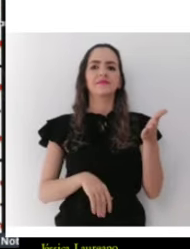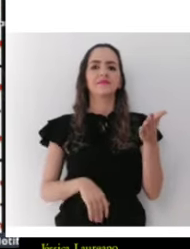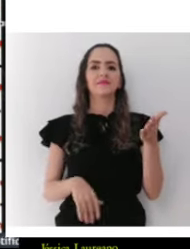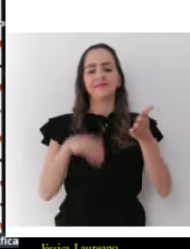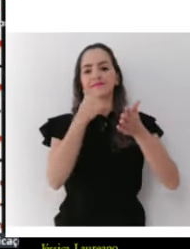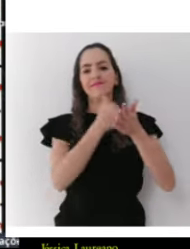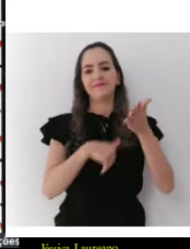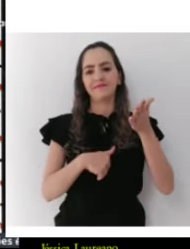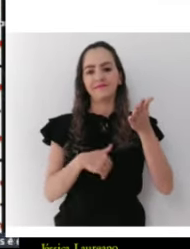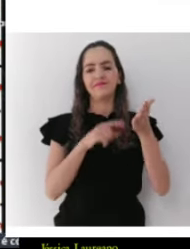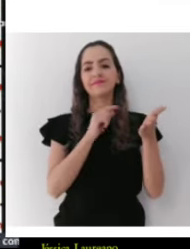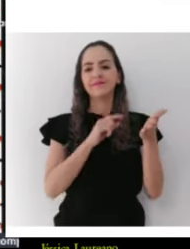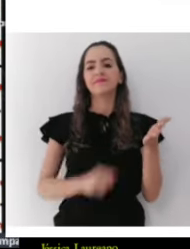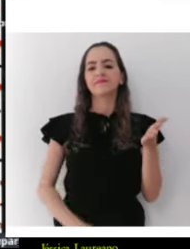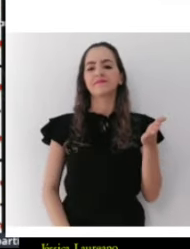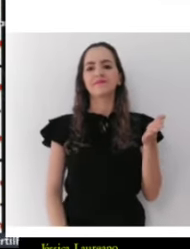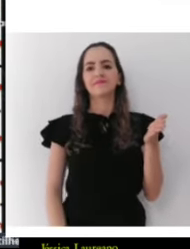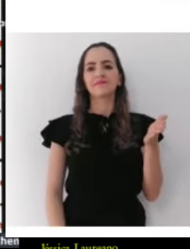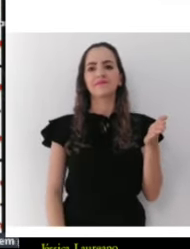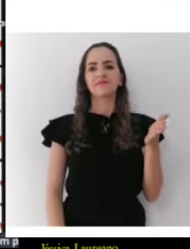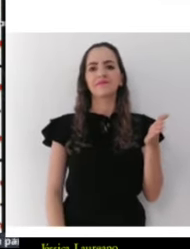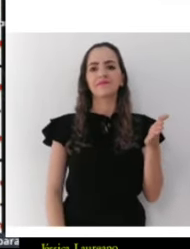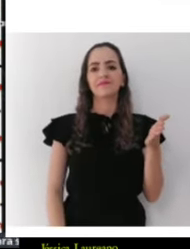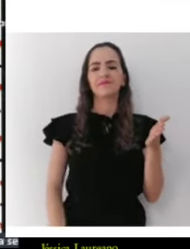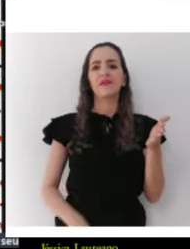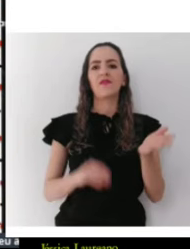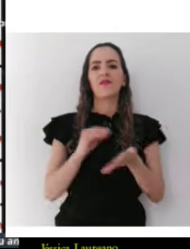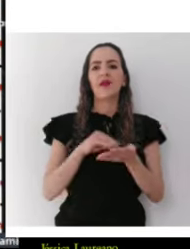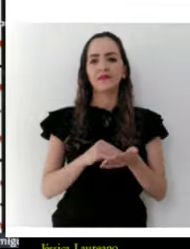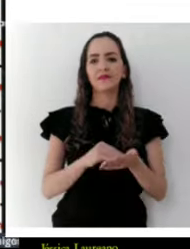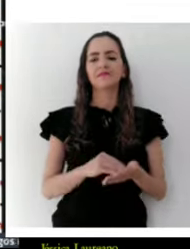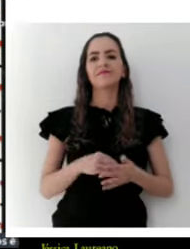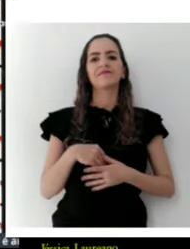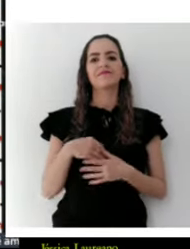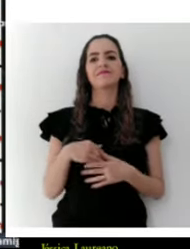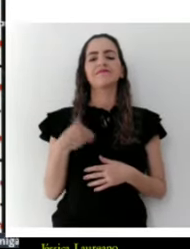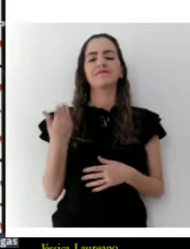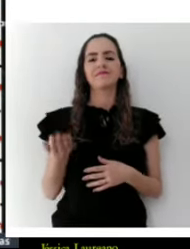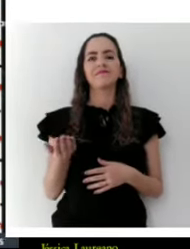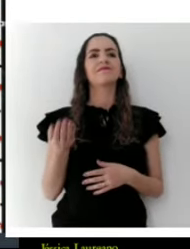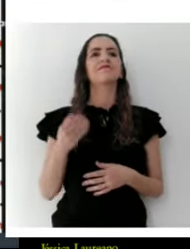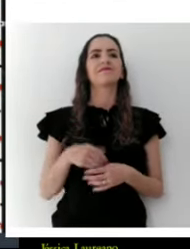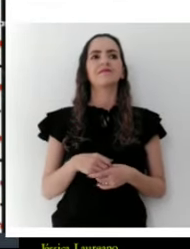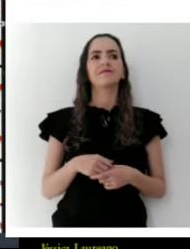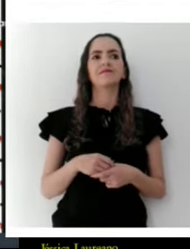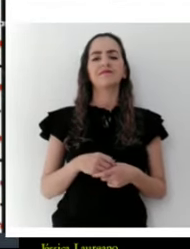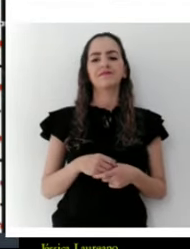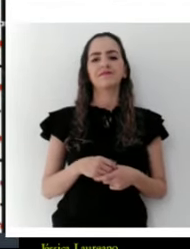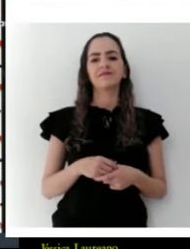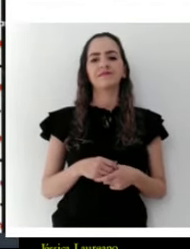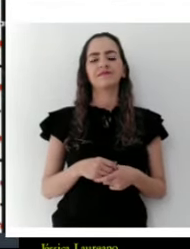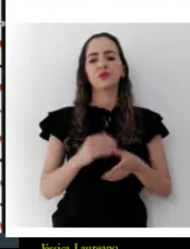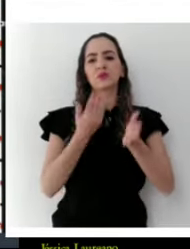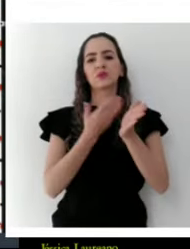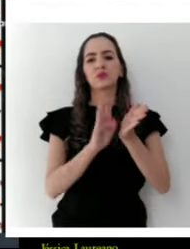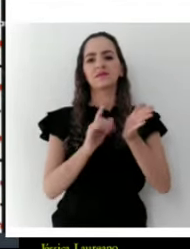né? 3.000 litros que ainda falta, que tira 1.875, ainda sobrou esse número de baixo aí, que eu não estou